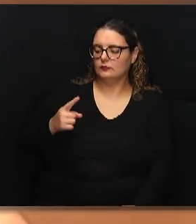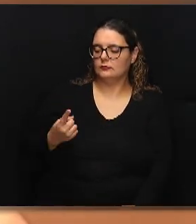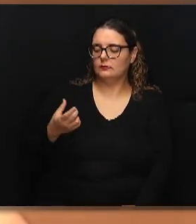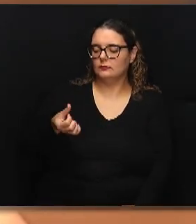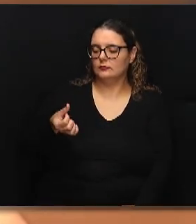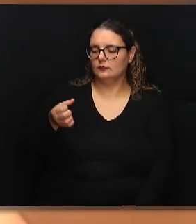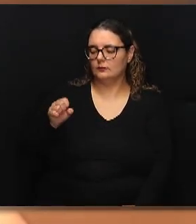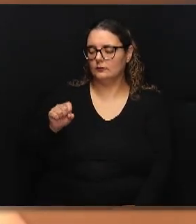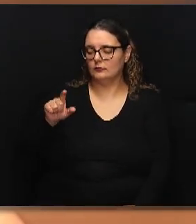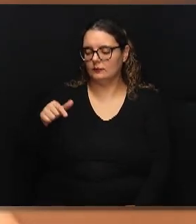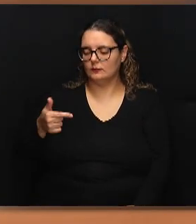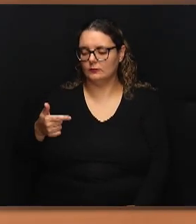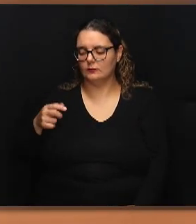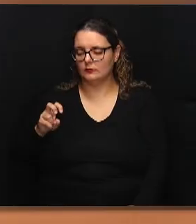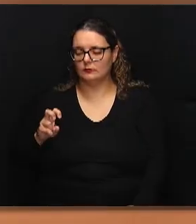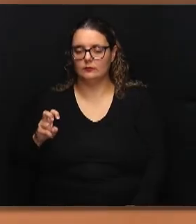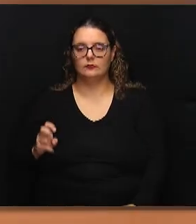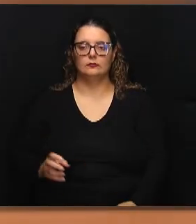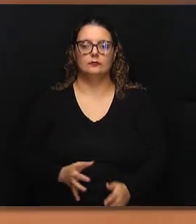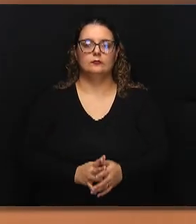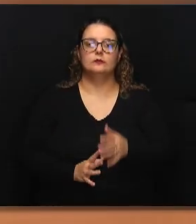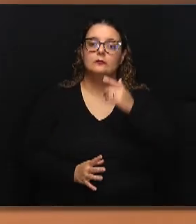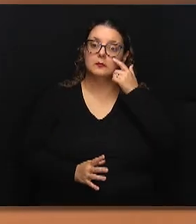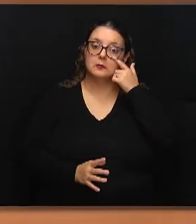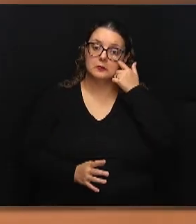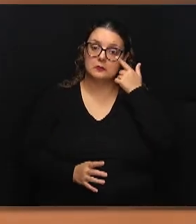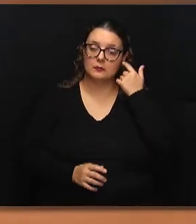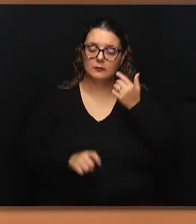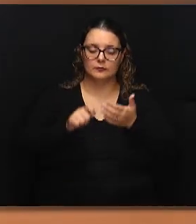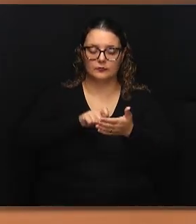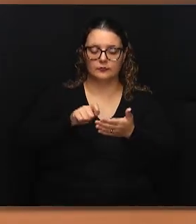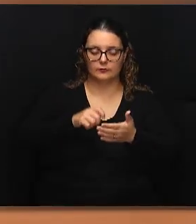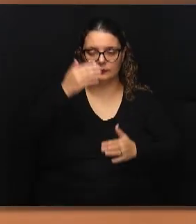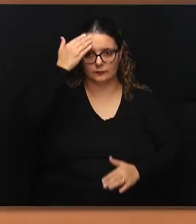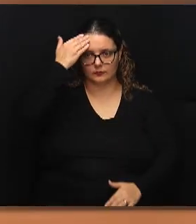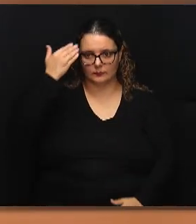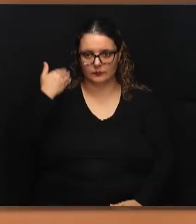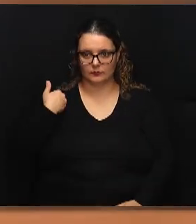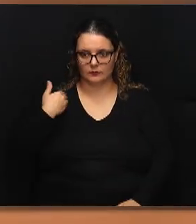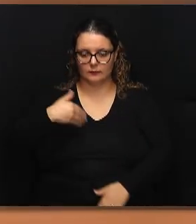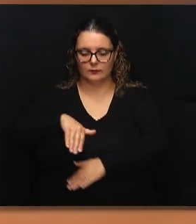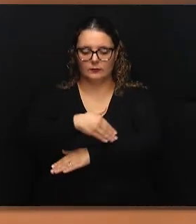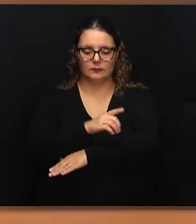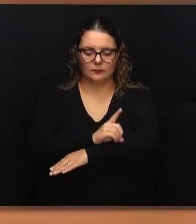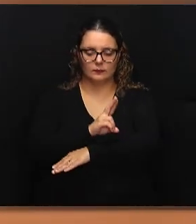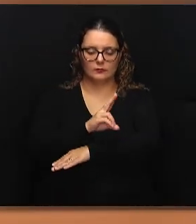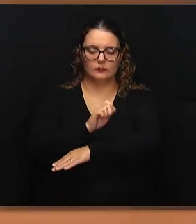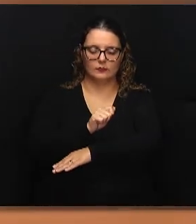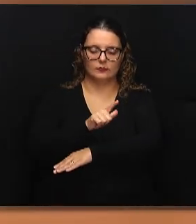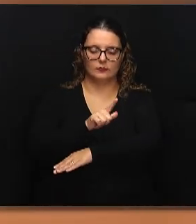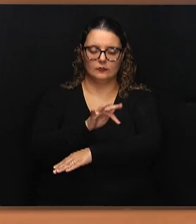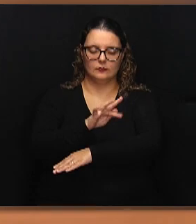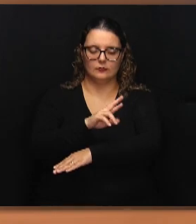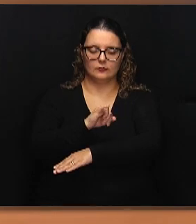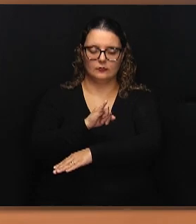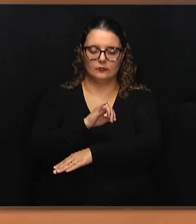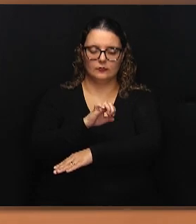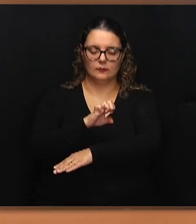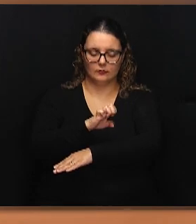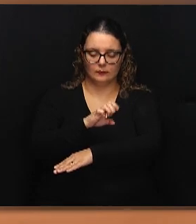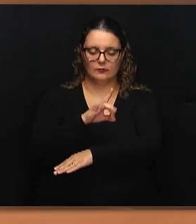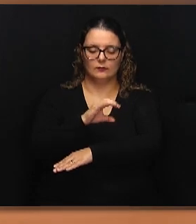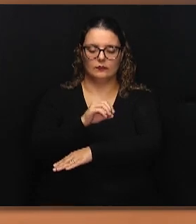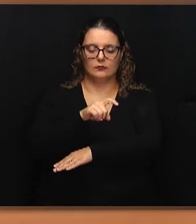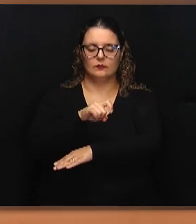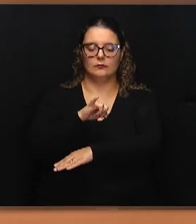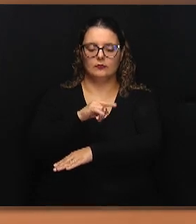processo 243458, de autoria da senhora Débora Palermo, que denomina a rua Doutor Alfredo Chechia uma via pública do município